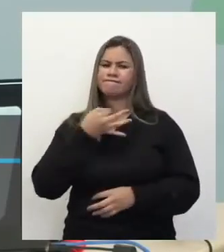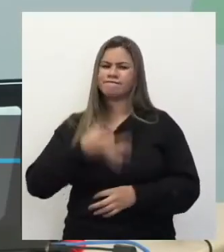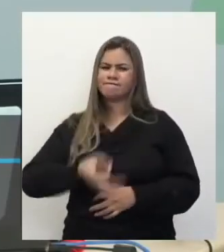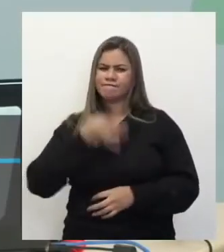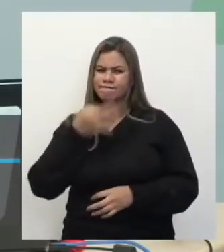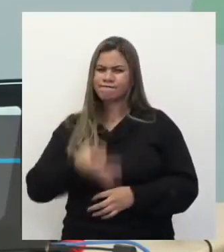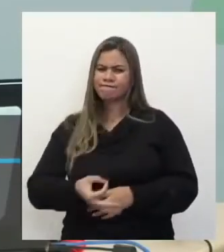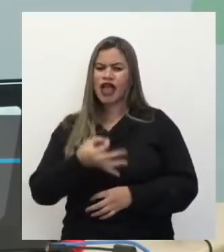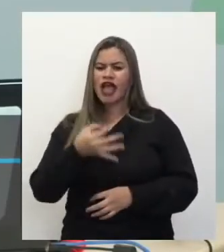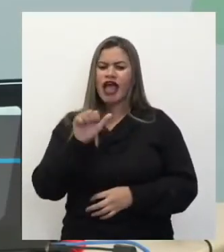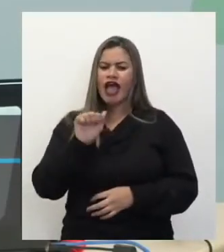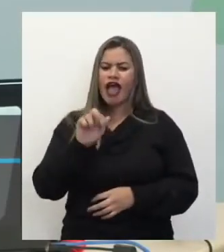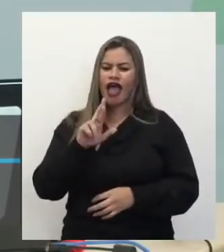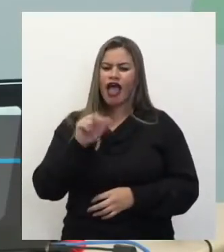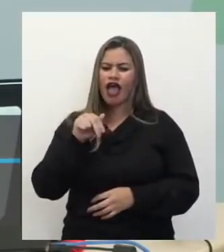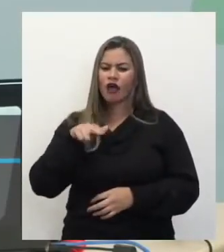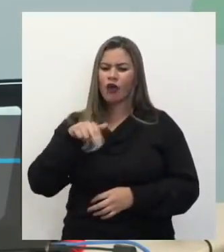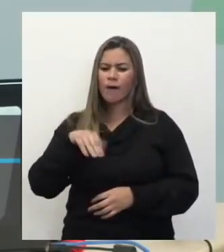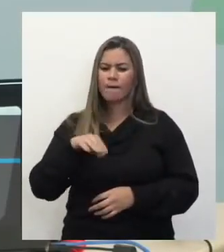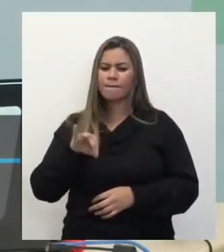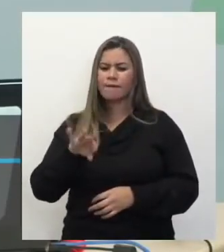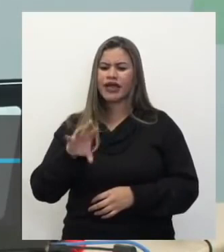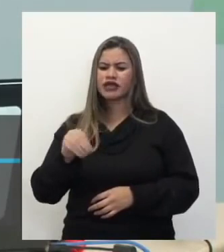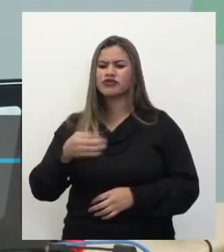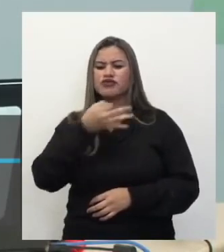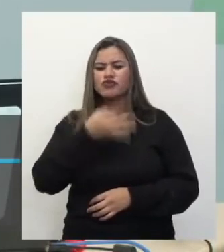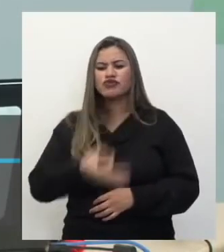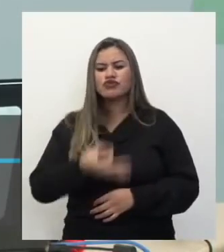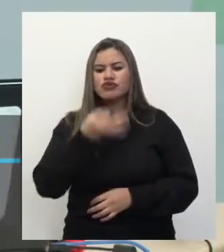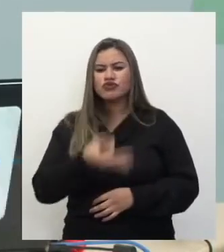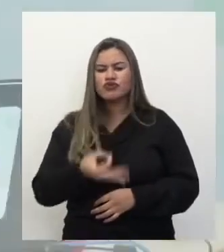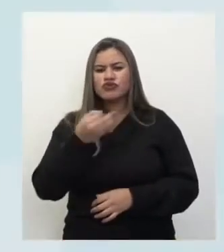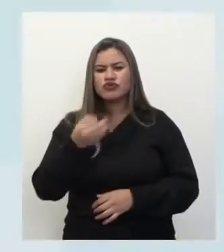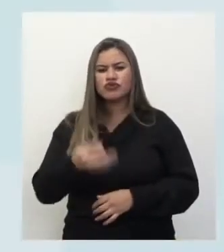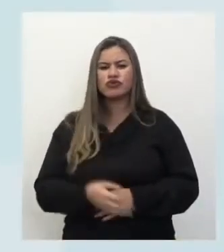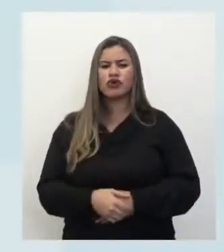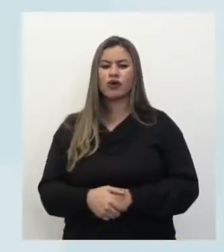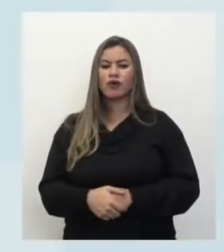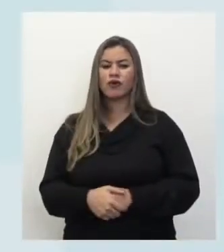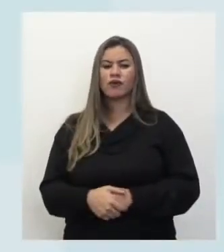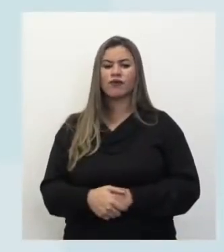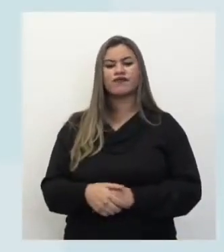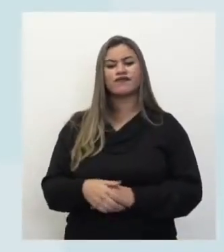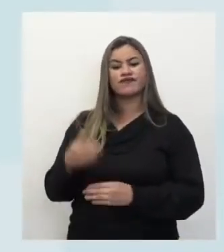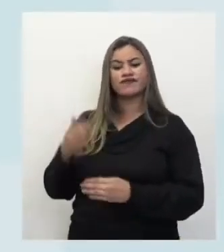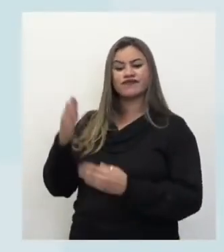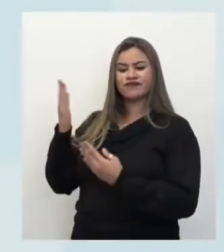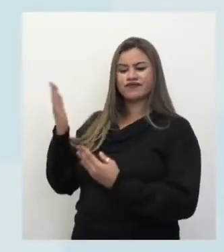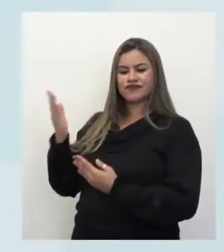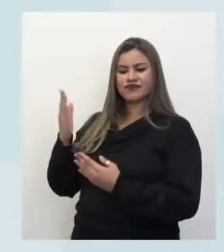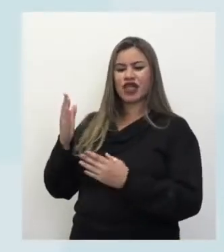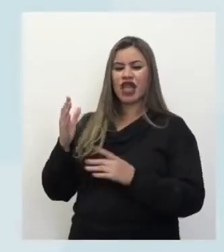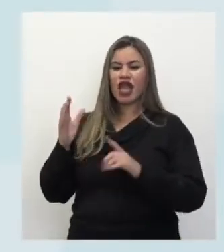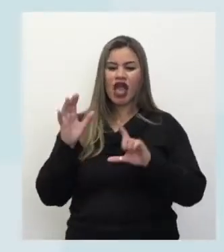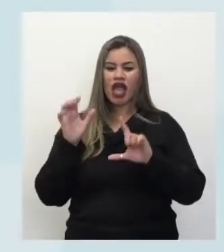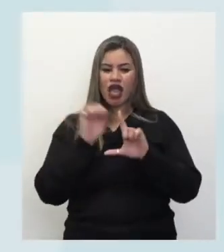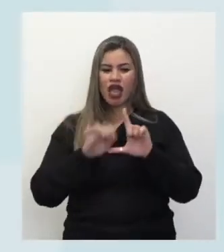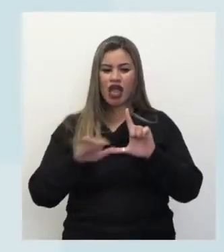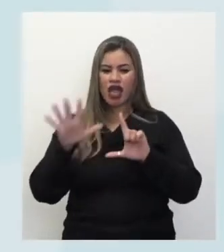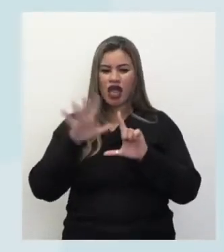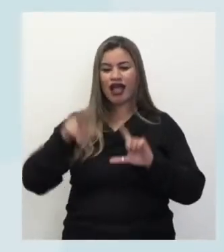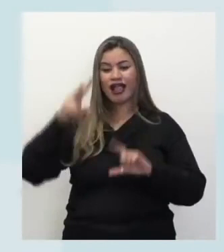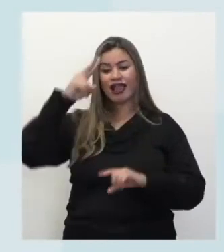E aí a gente já entra, o chat estando aberto, numa acolhida bem polêmica. Presta atenção. A imagem abaixo nos traz à memória